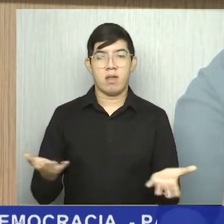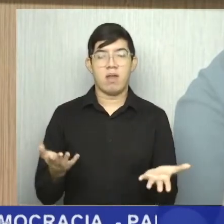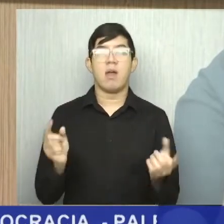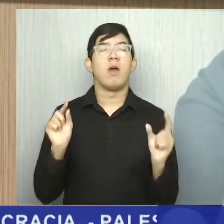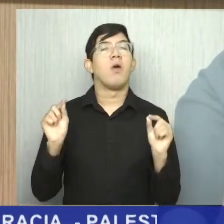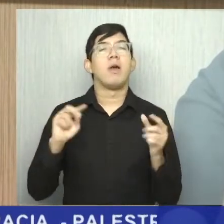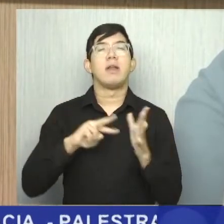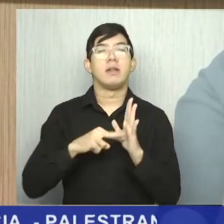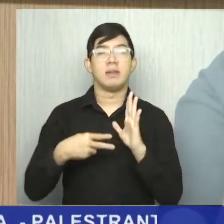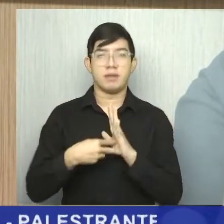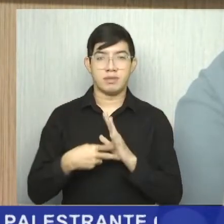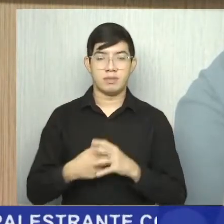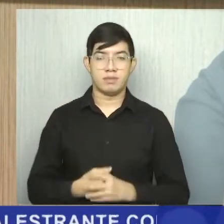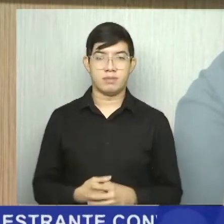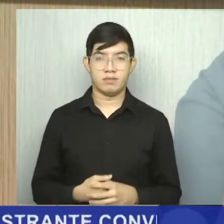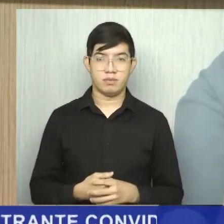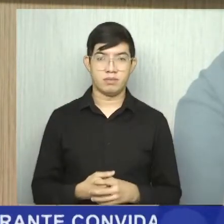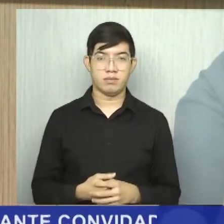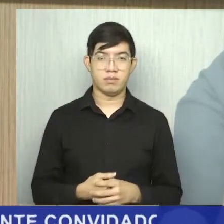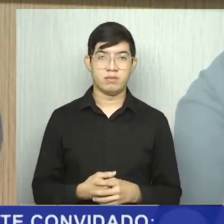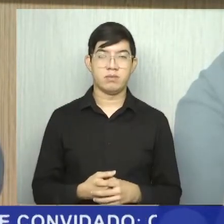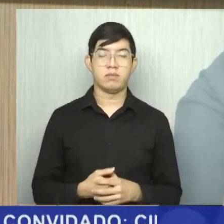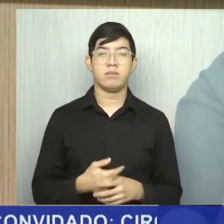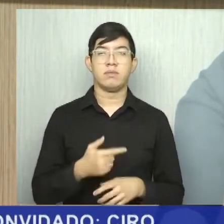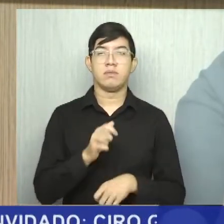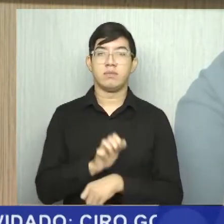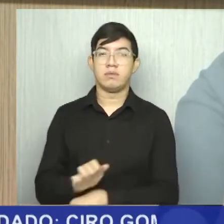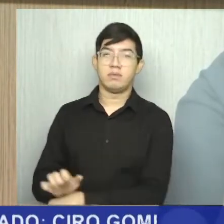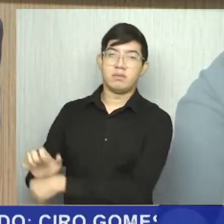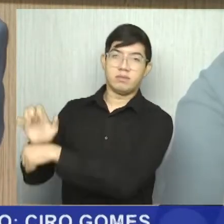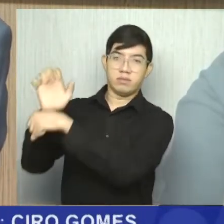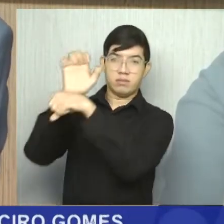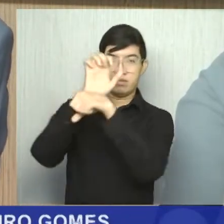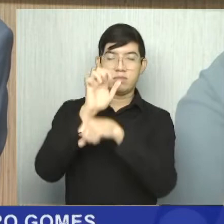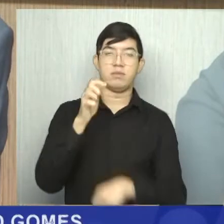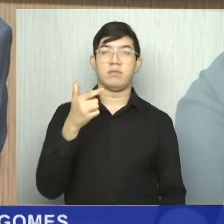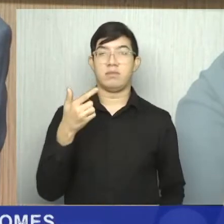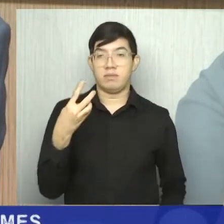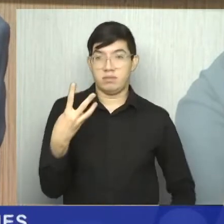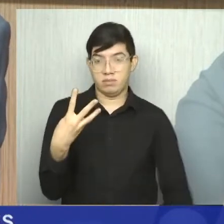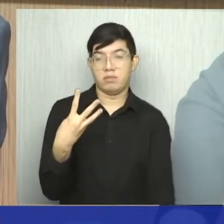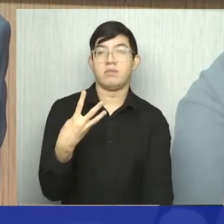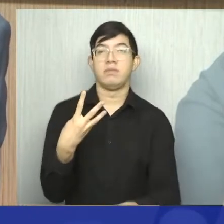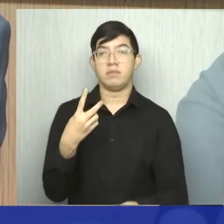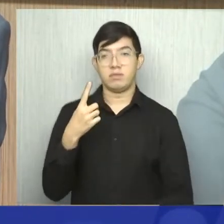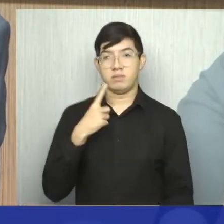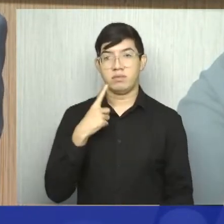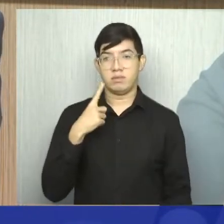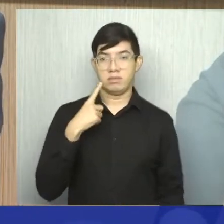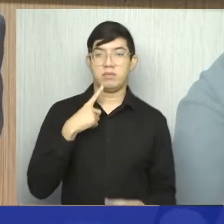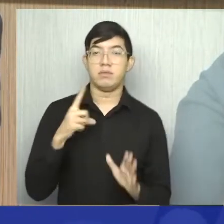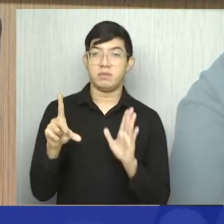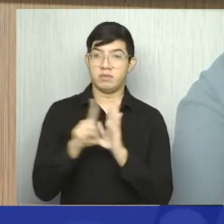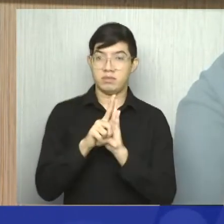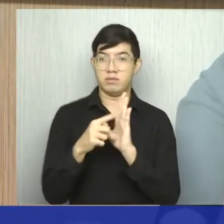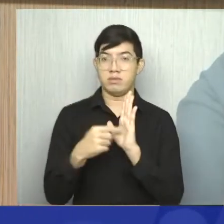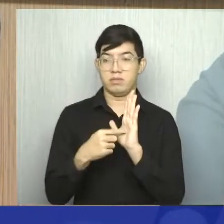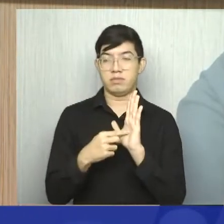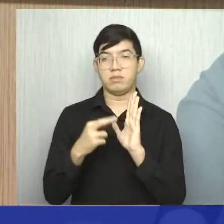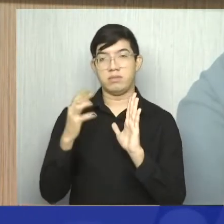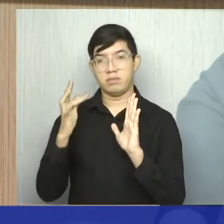assim, 23 de 27 estados da federação estão no limite prudencial da Lei de Responsabilidade Fiscal ou acima